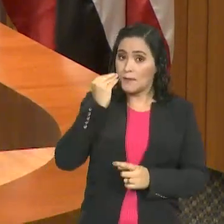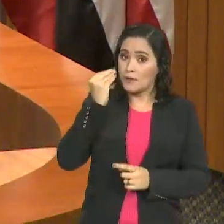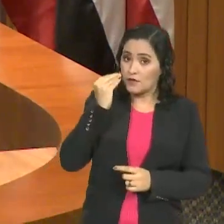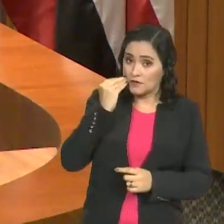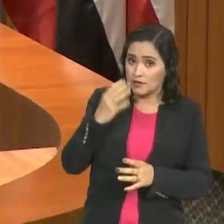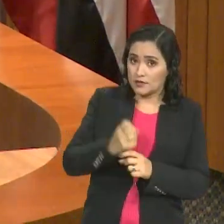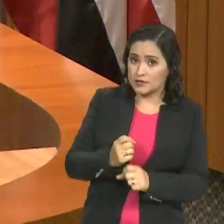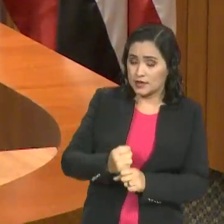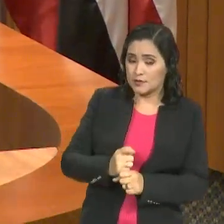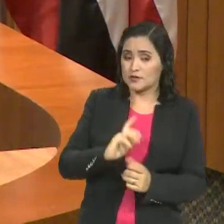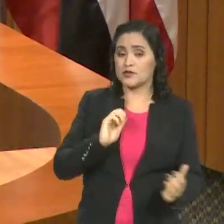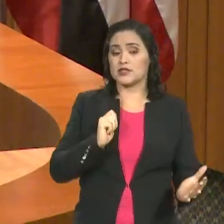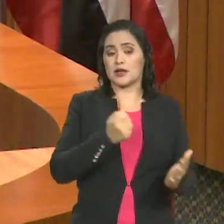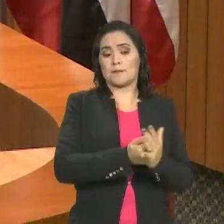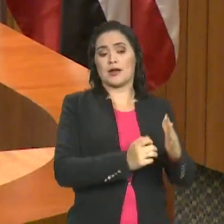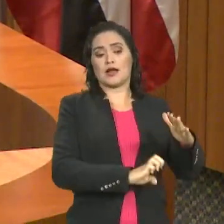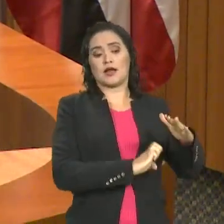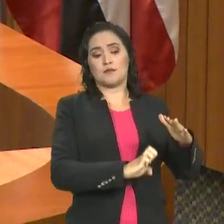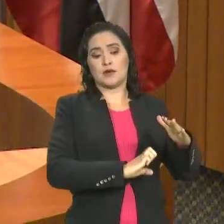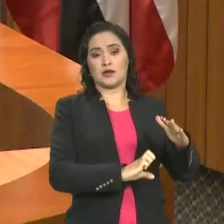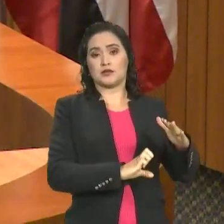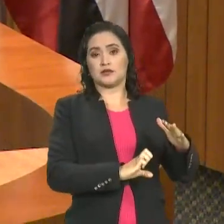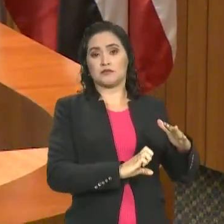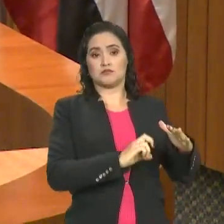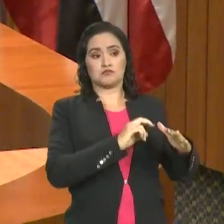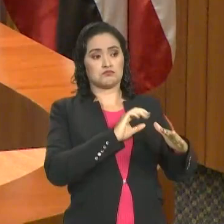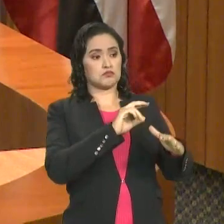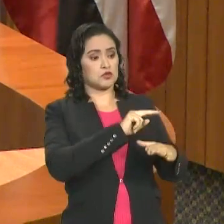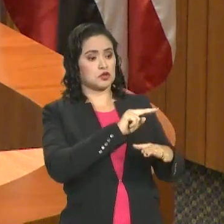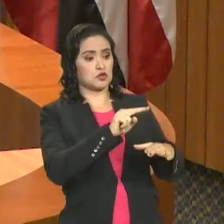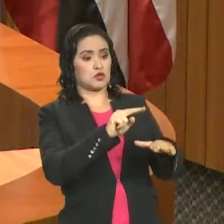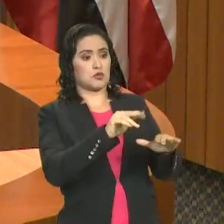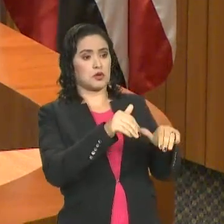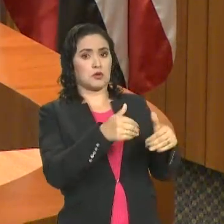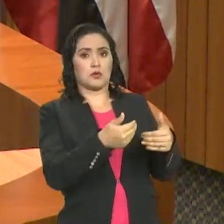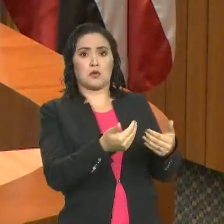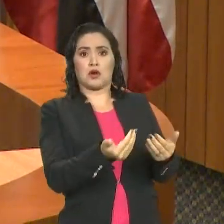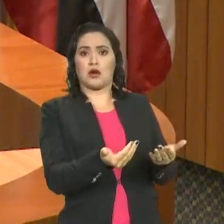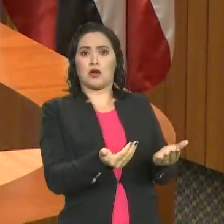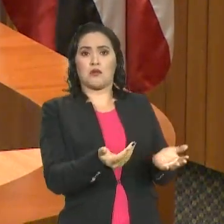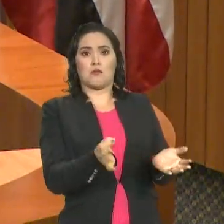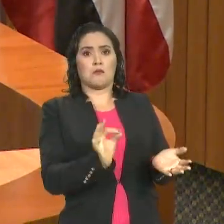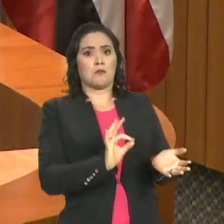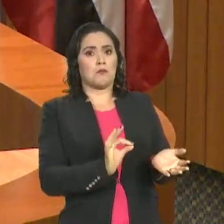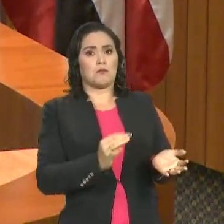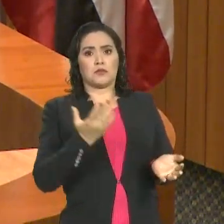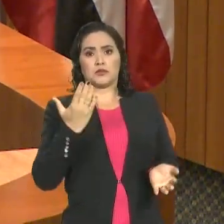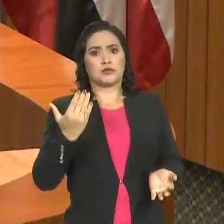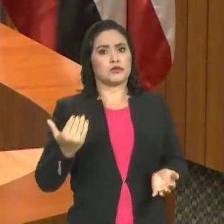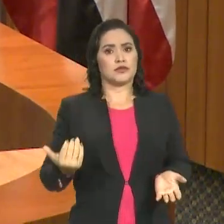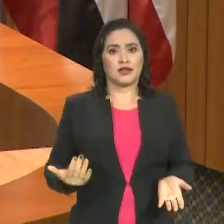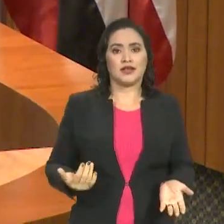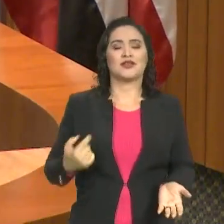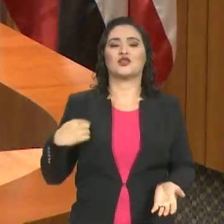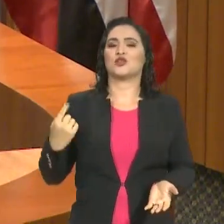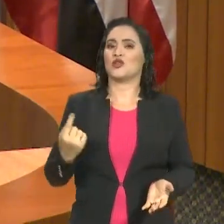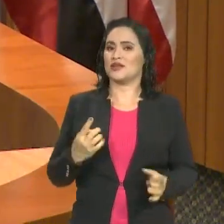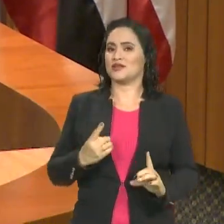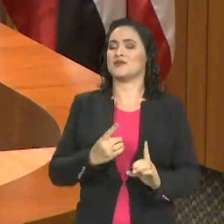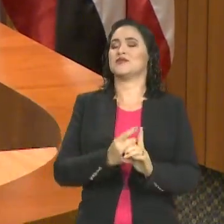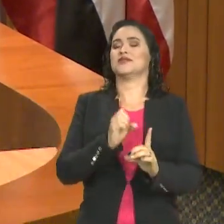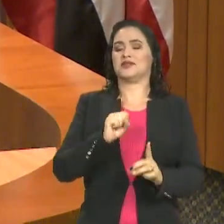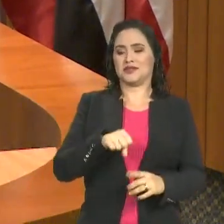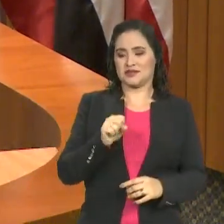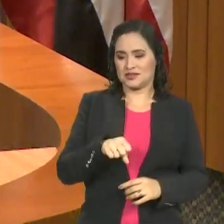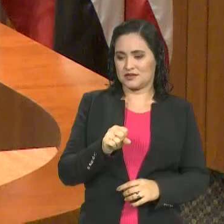dinheiro. Nós vamos descobrir quais são os veículos de imprensa que estão indo. Pode ter certeza, não vai ter decreto de 100 anos,